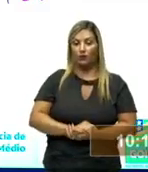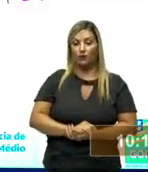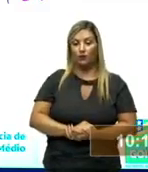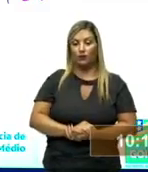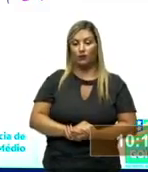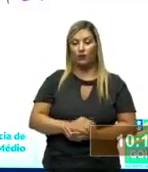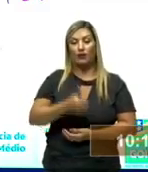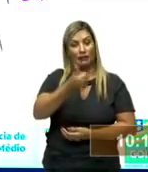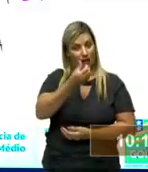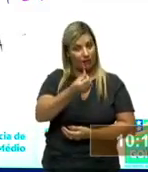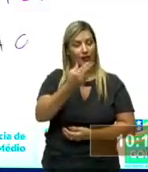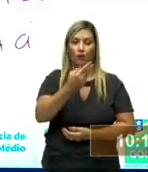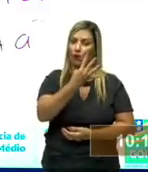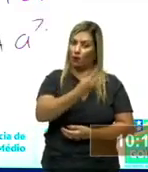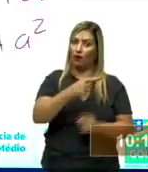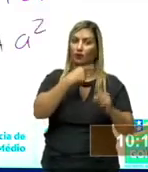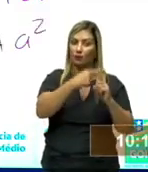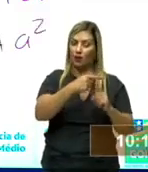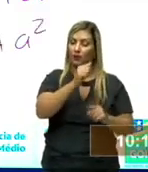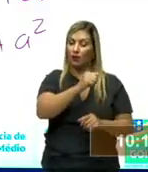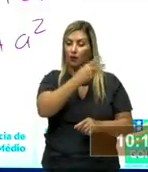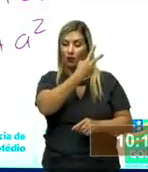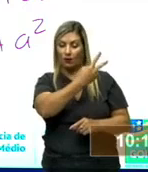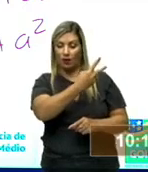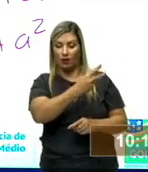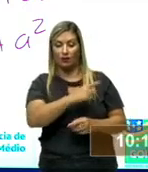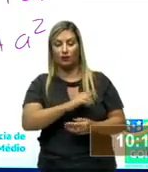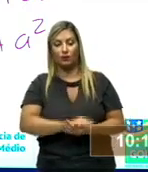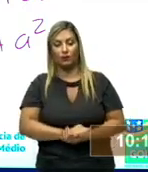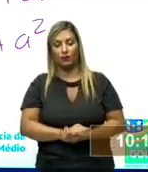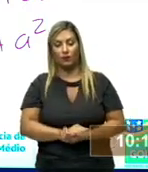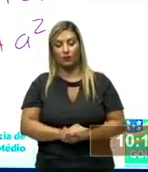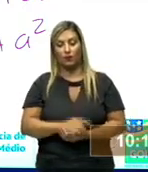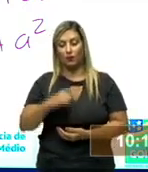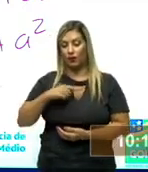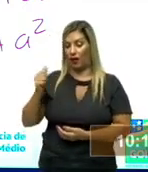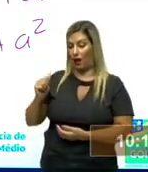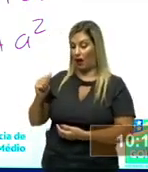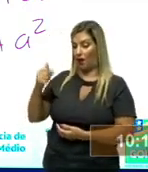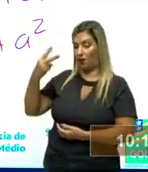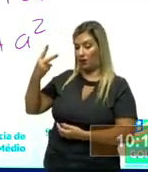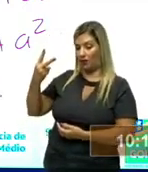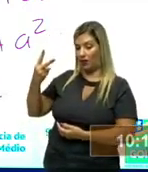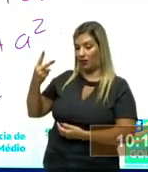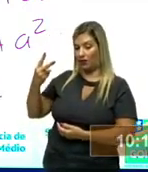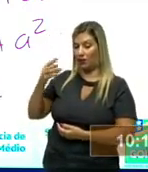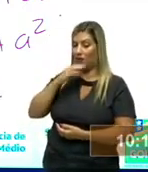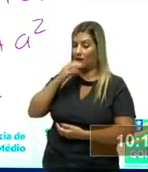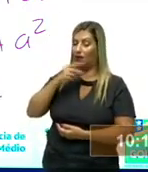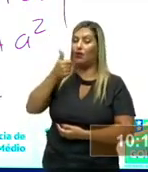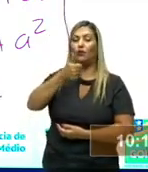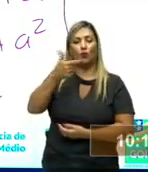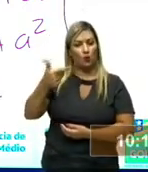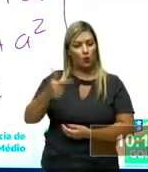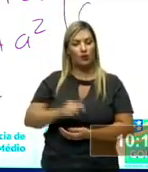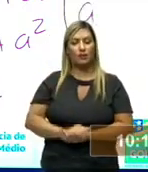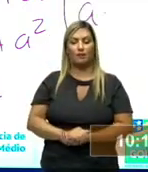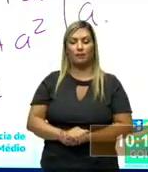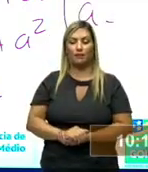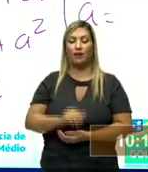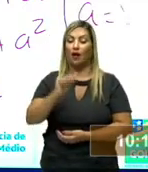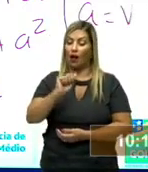16 = 4 mais ao quadrado eu vou ter que ir ao quadrado fazer uns pontinhos que mais rápido doze